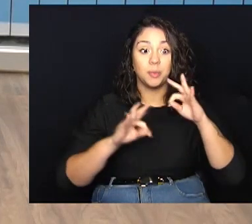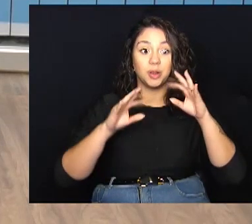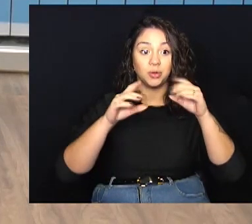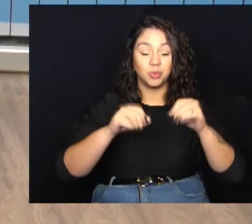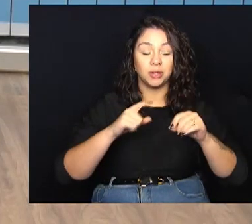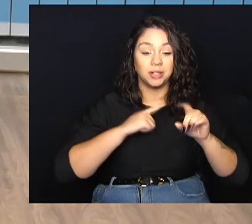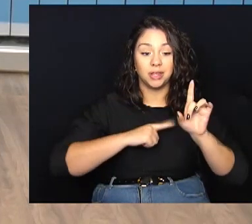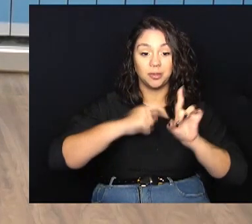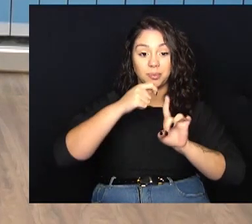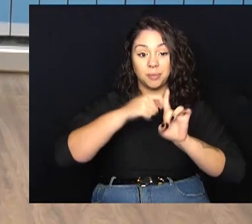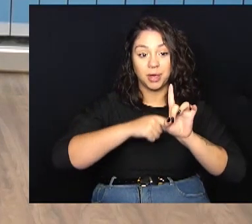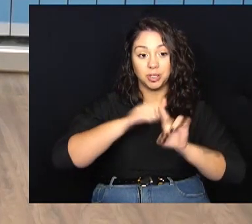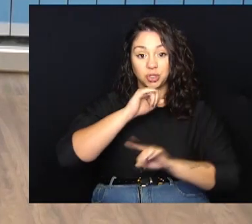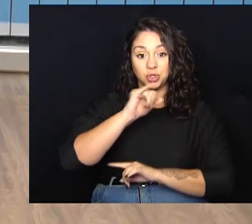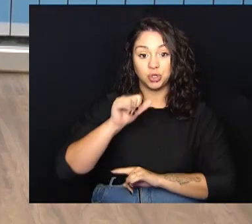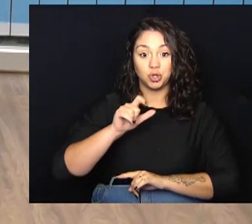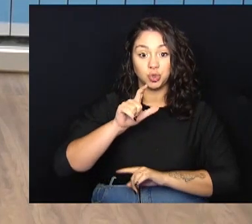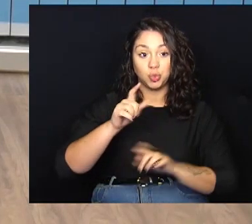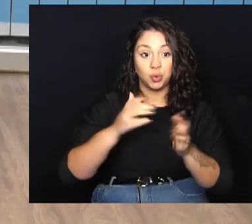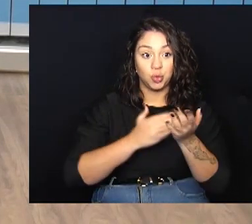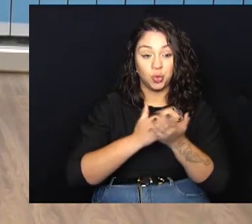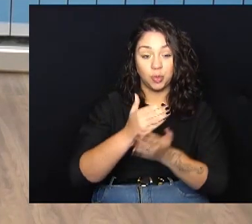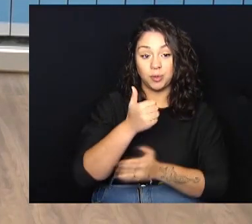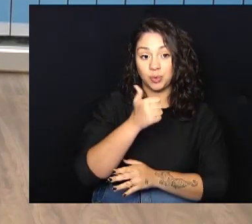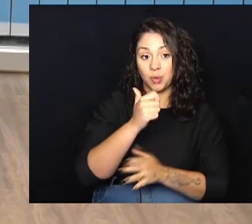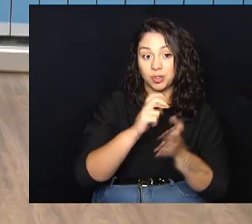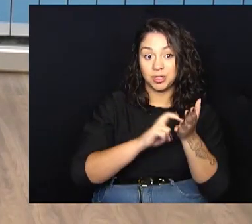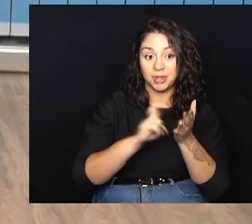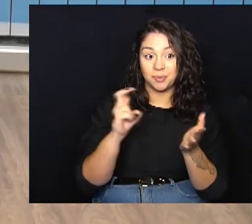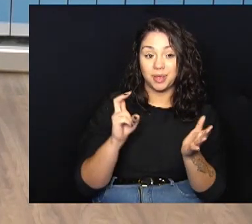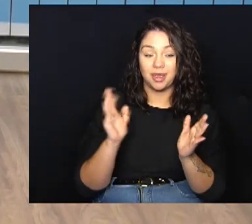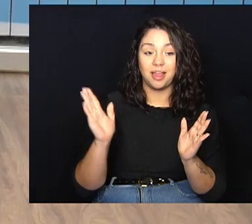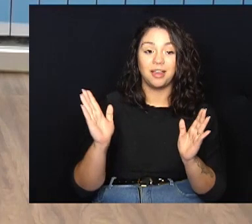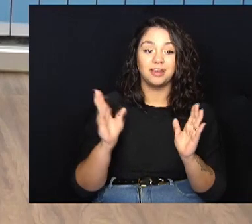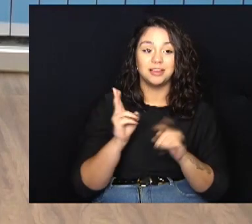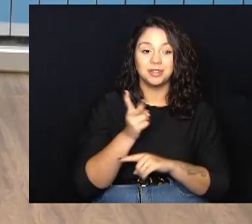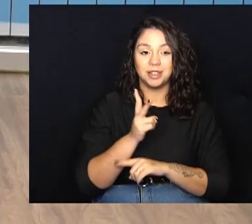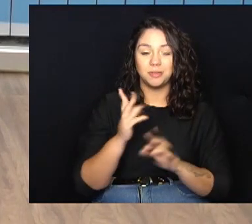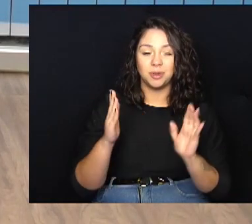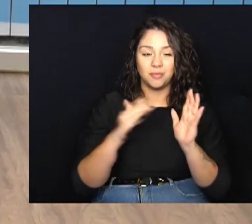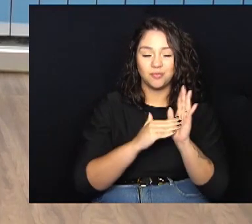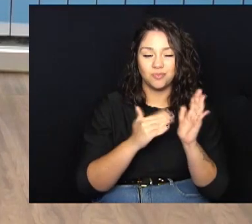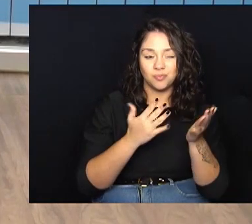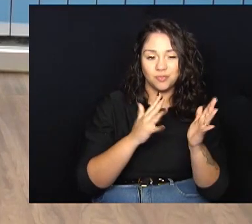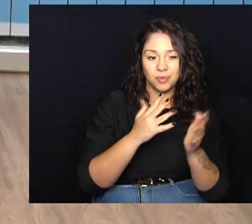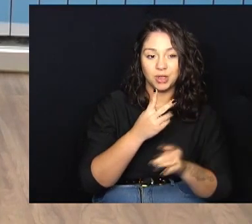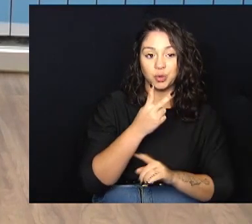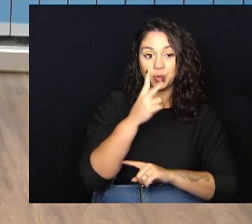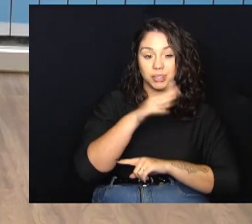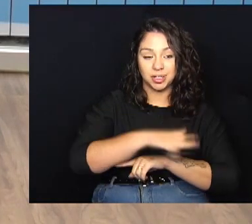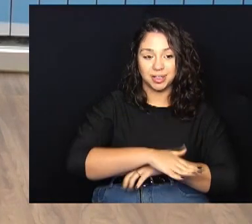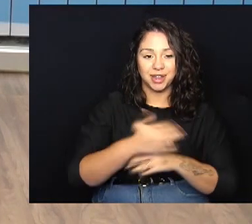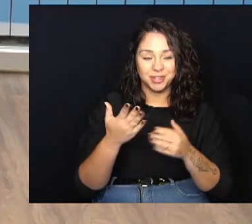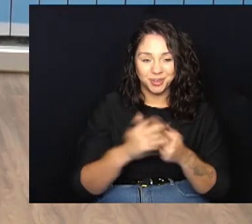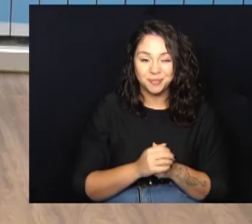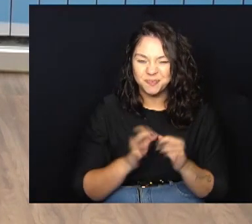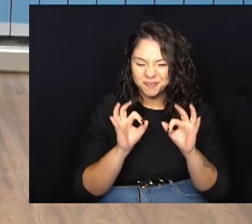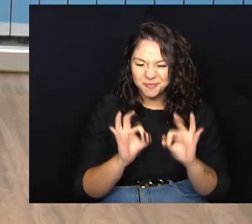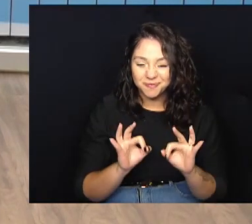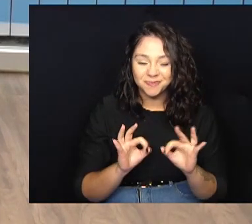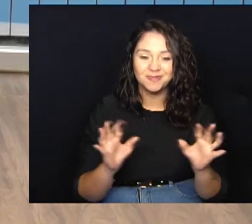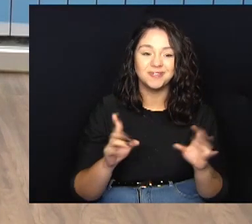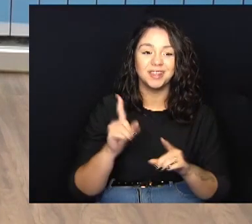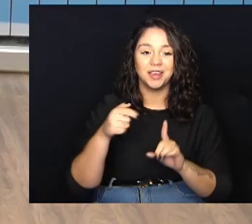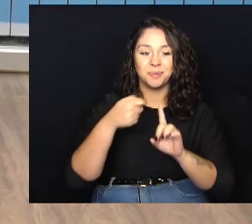este mês de Julho começando 11 horas da manhã e nós vamos sempre perto aqui até as 2 horas da tarde tá certo durante